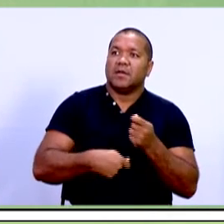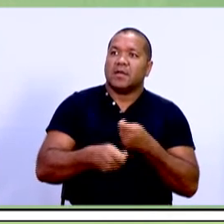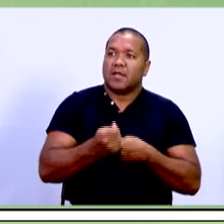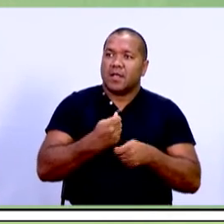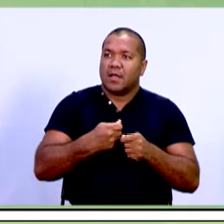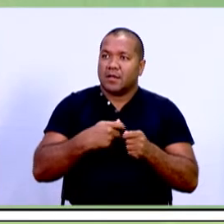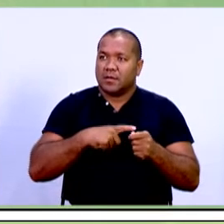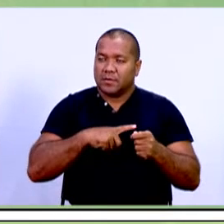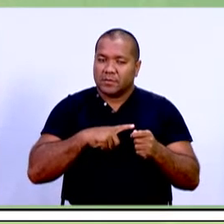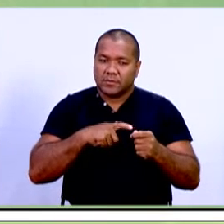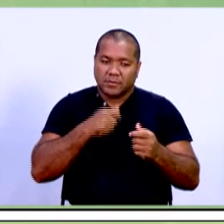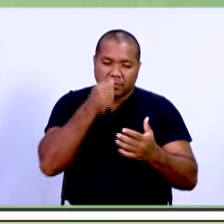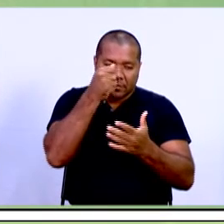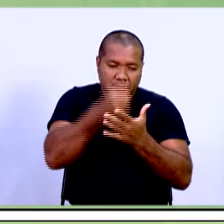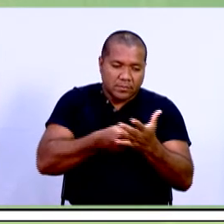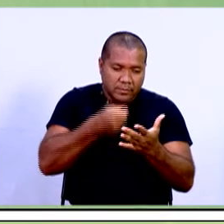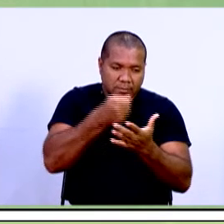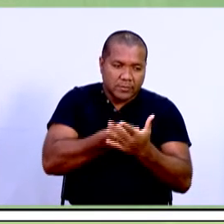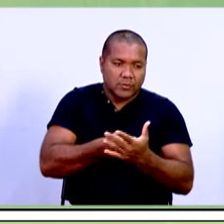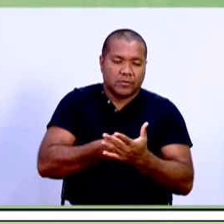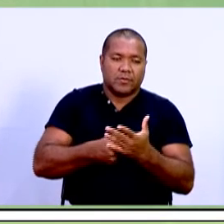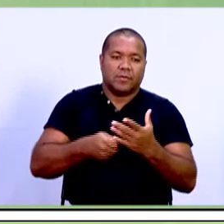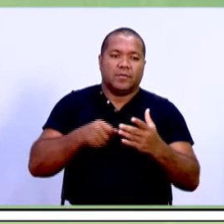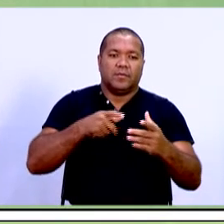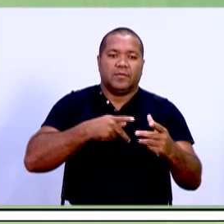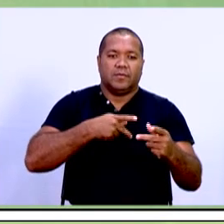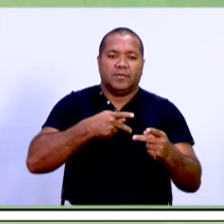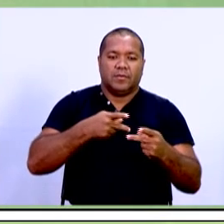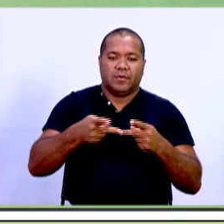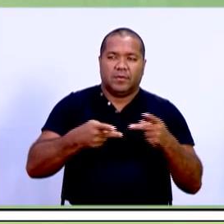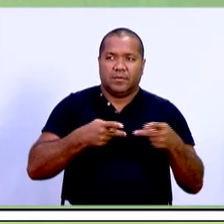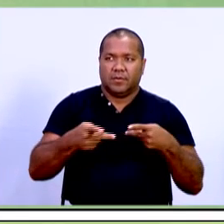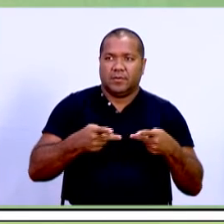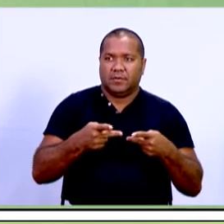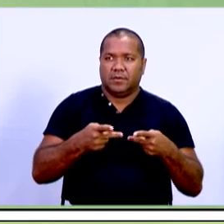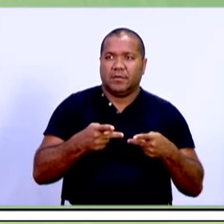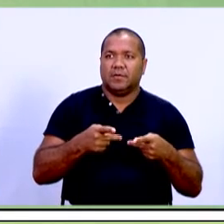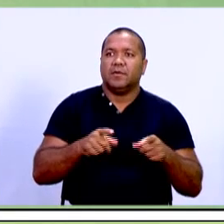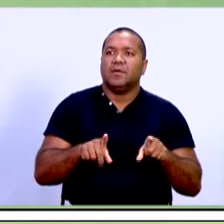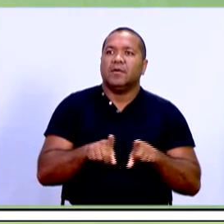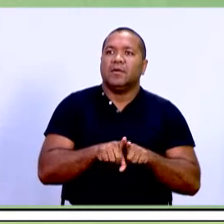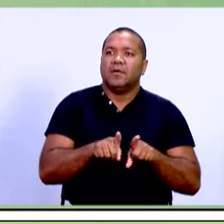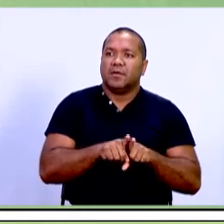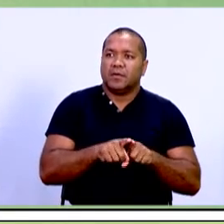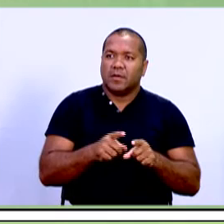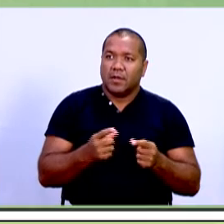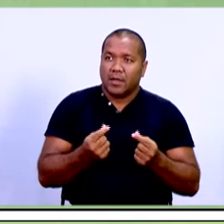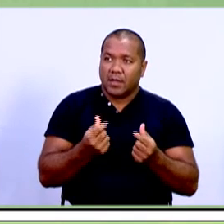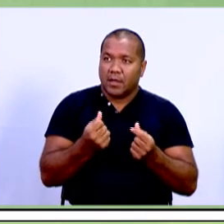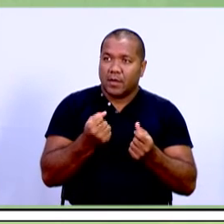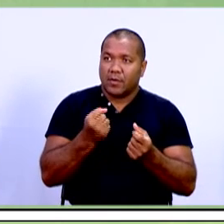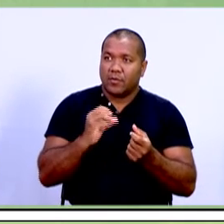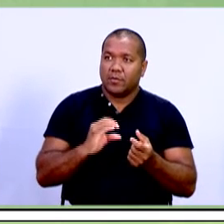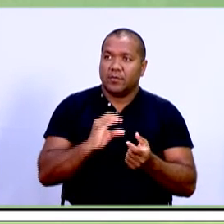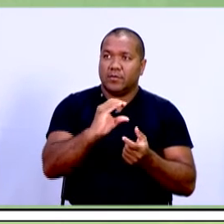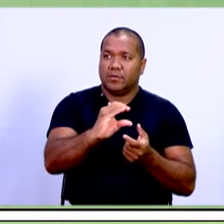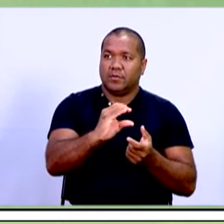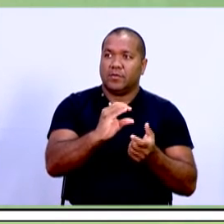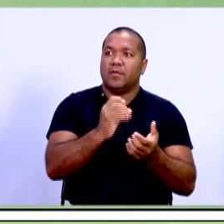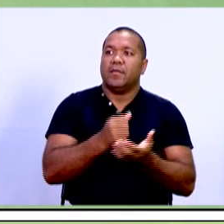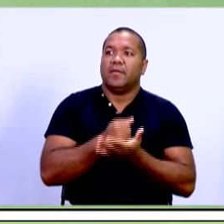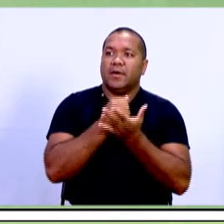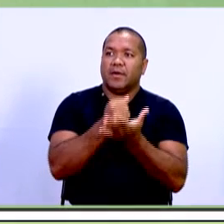e envolvidas no processo. E investimento contínuo em capacitação especializada, seja